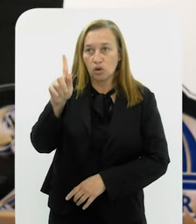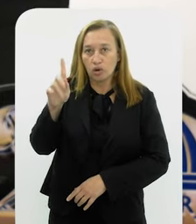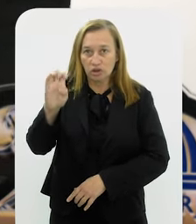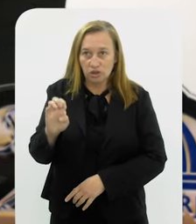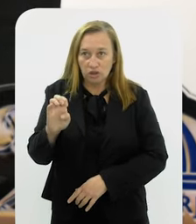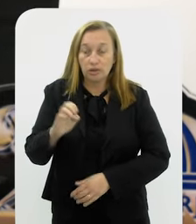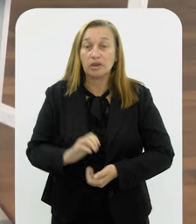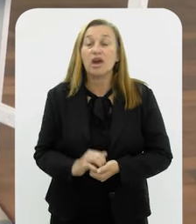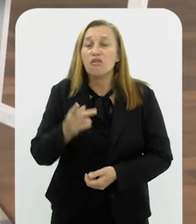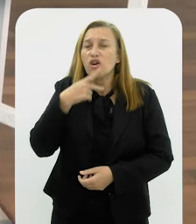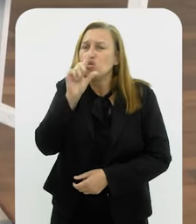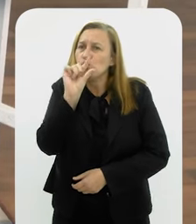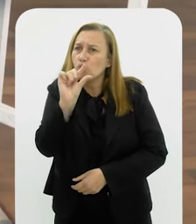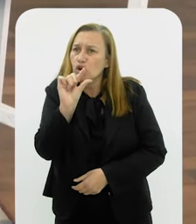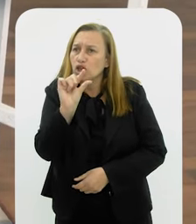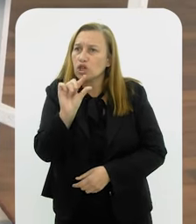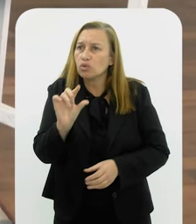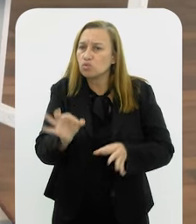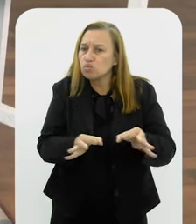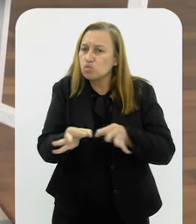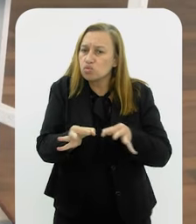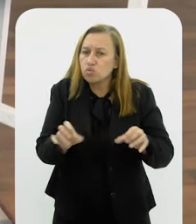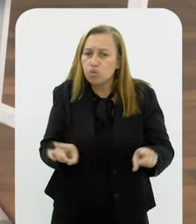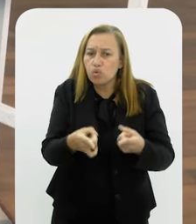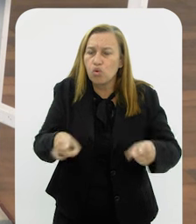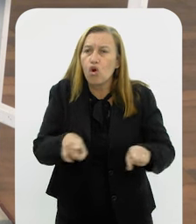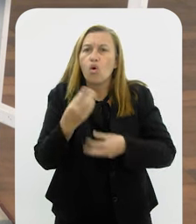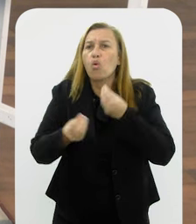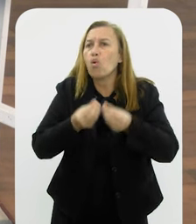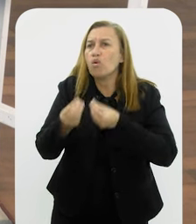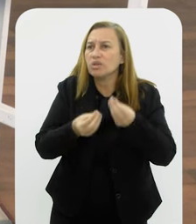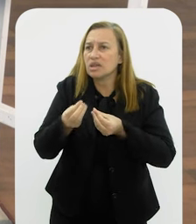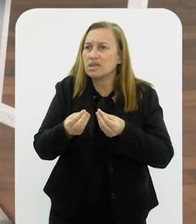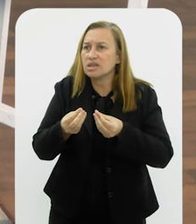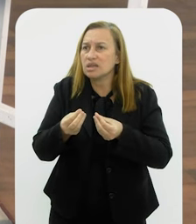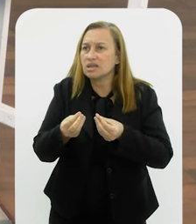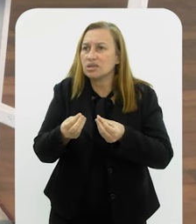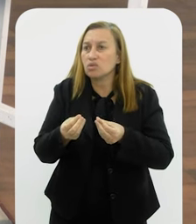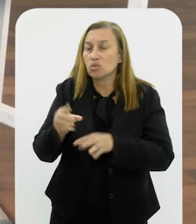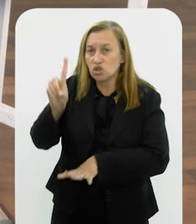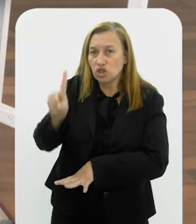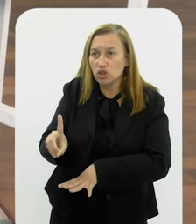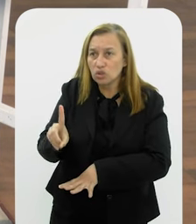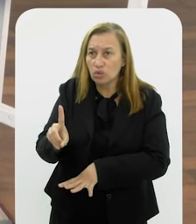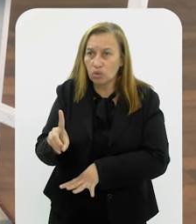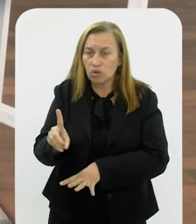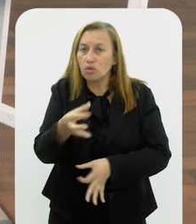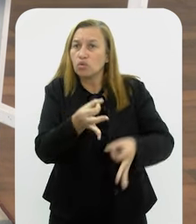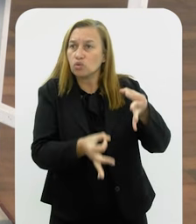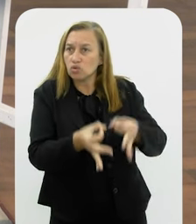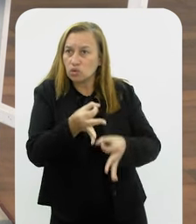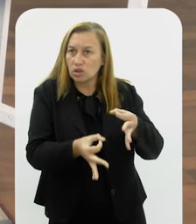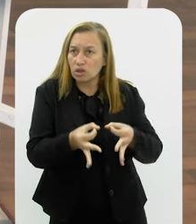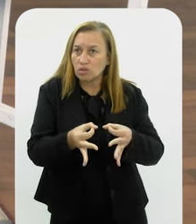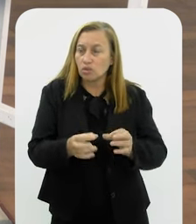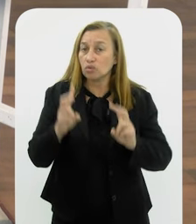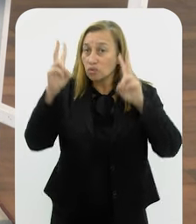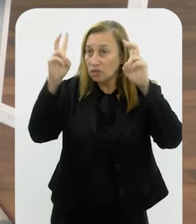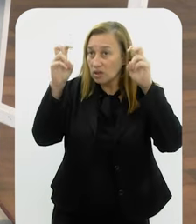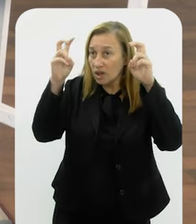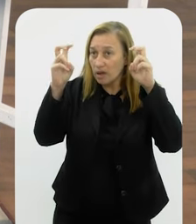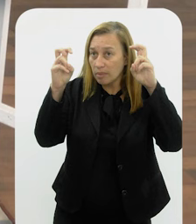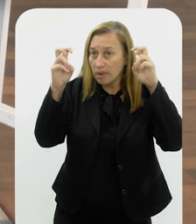pouquinho de harmonia, porque como é que está sendo assim para os grandes diretores serem julgados dentro do quesito harmonia?